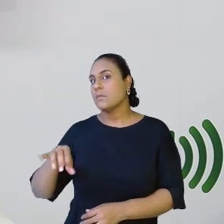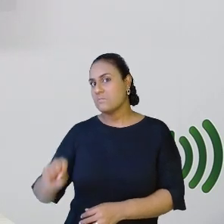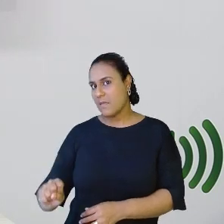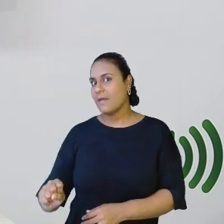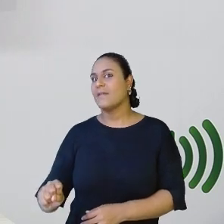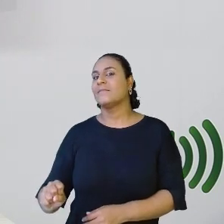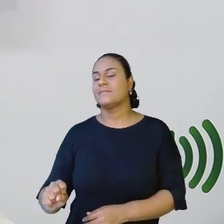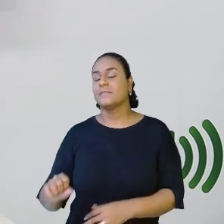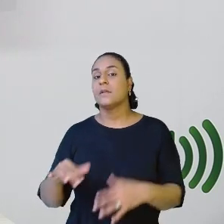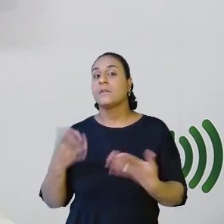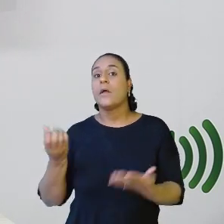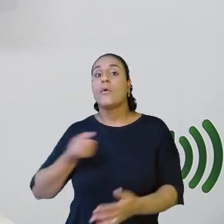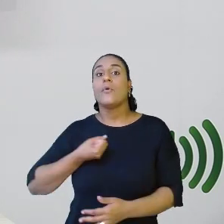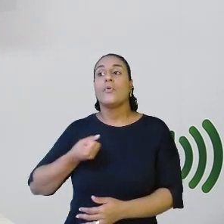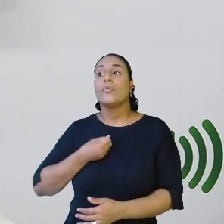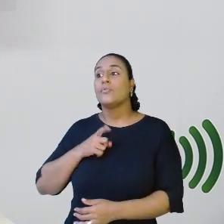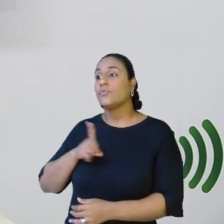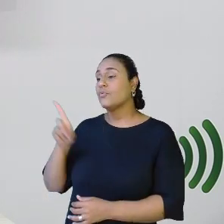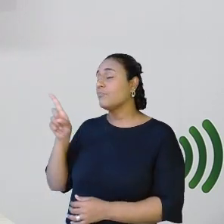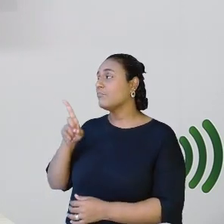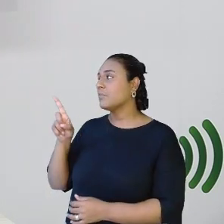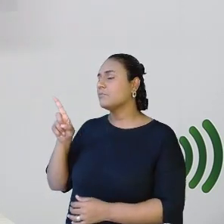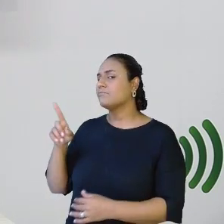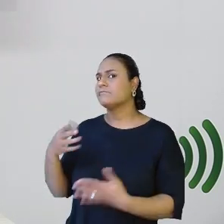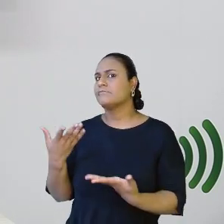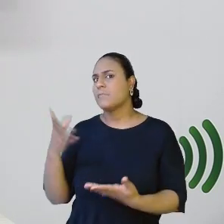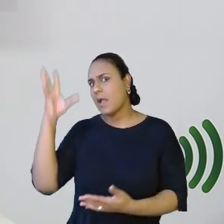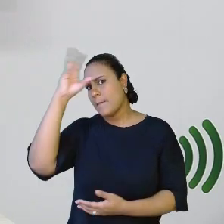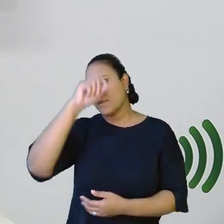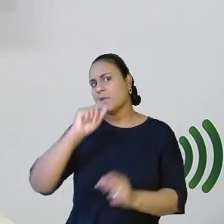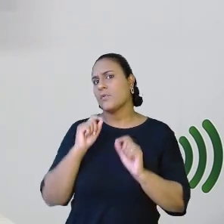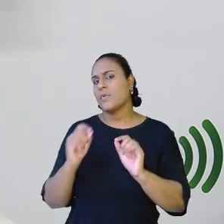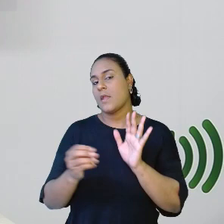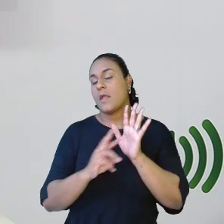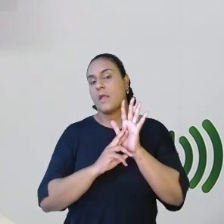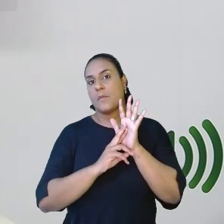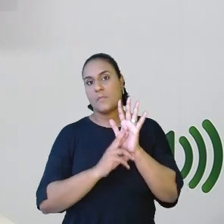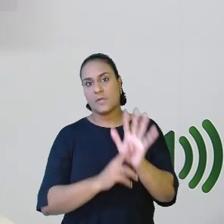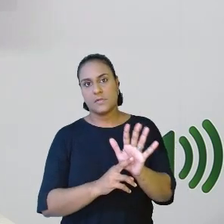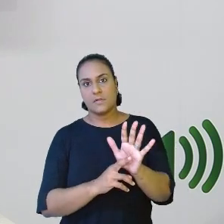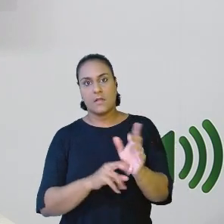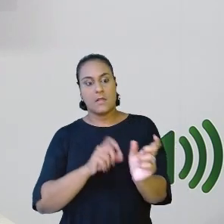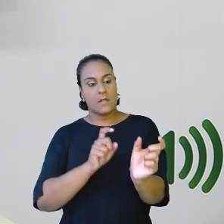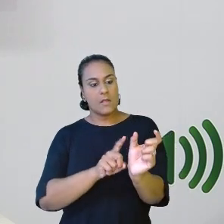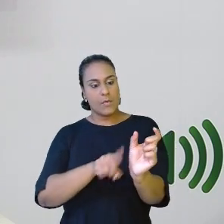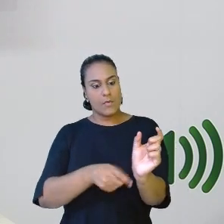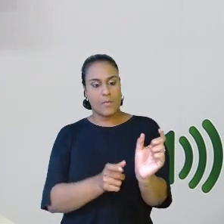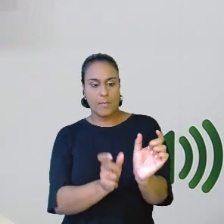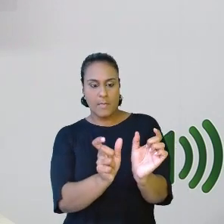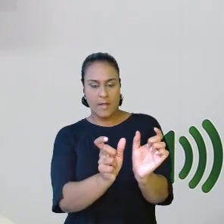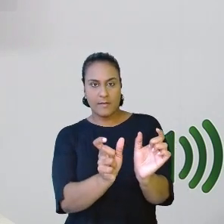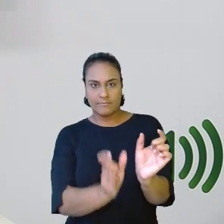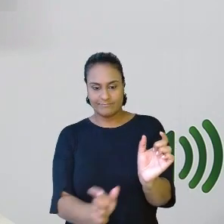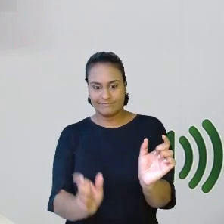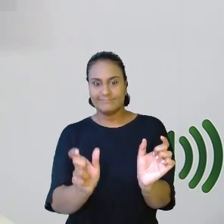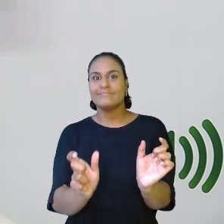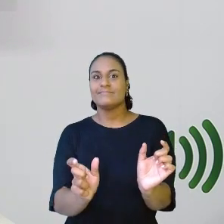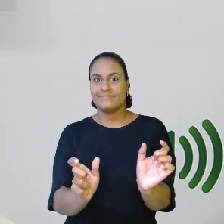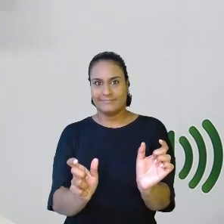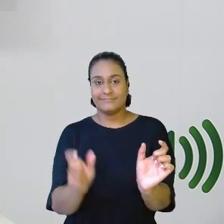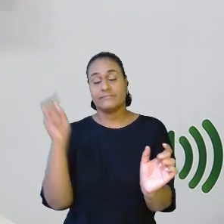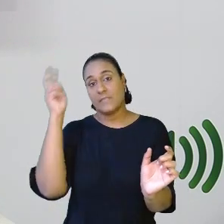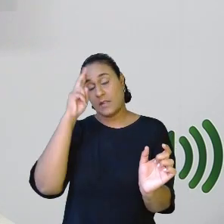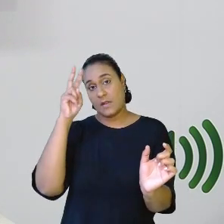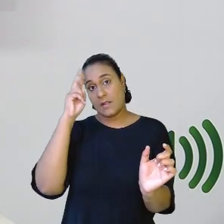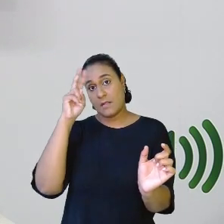mesmo. E os números decimais, aprendemos a representar os décimos e os centésimos. Lembrando que os